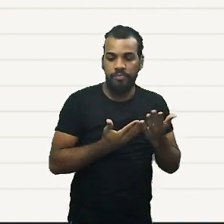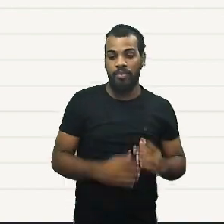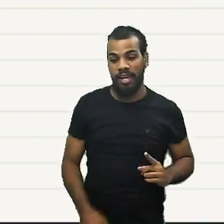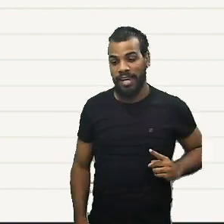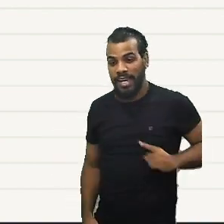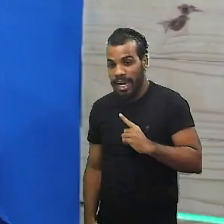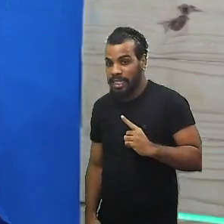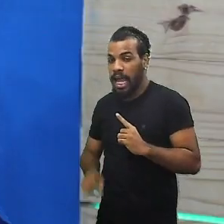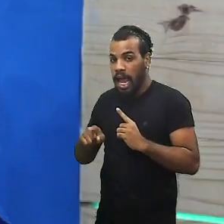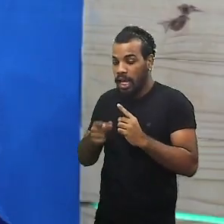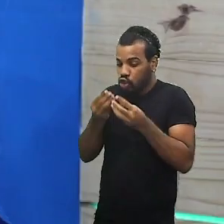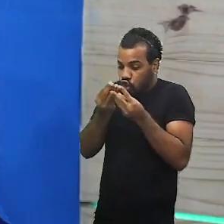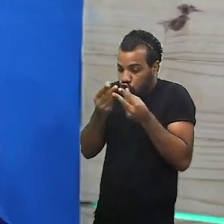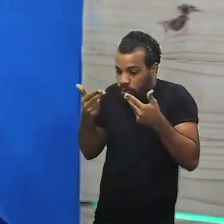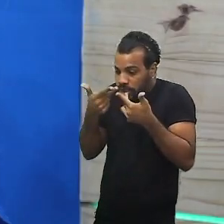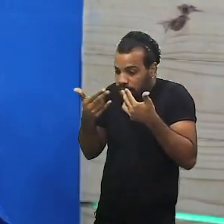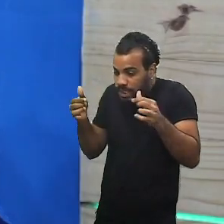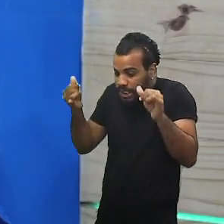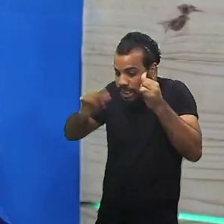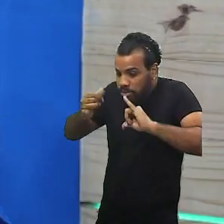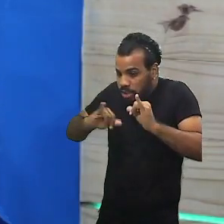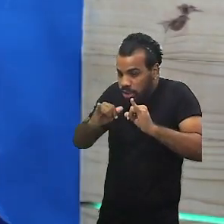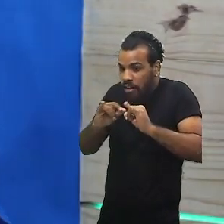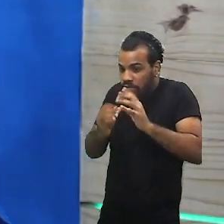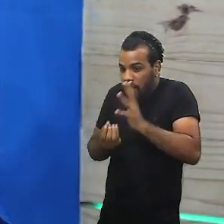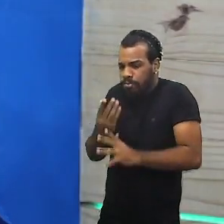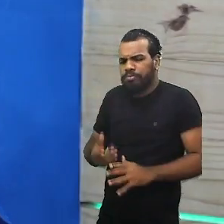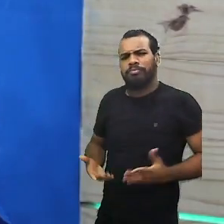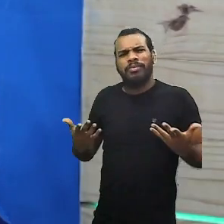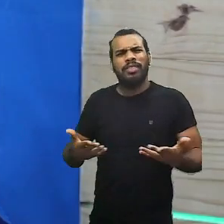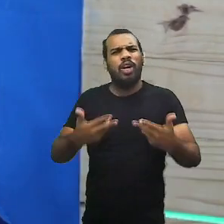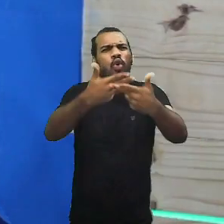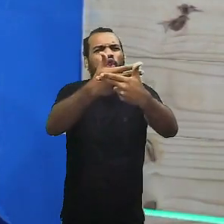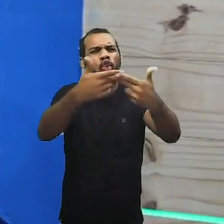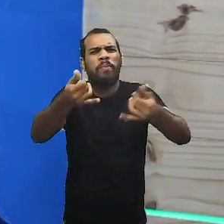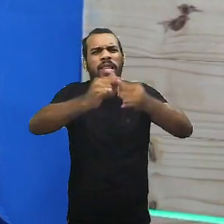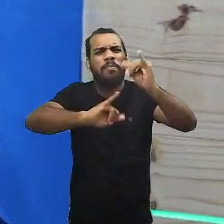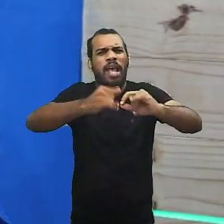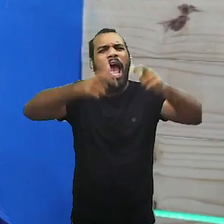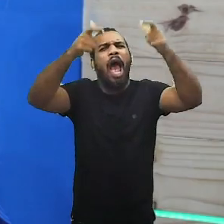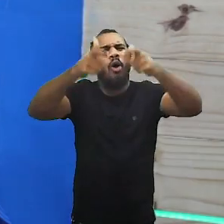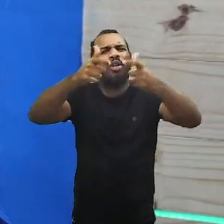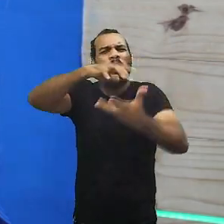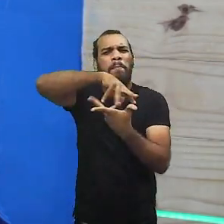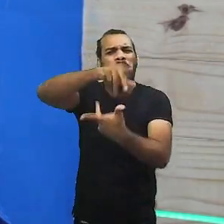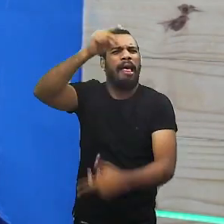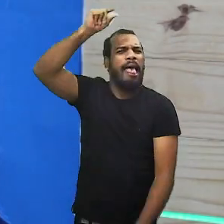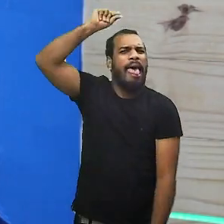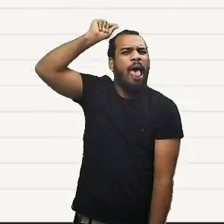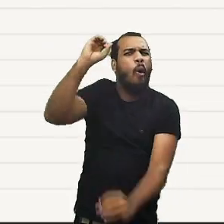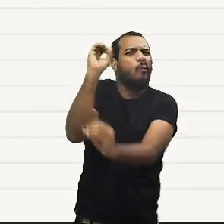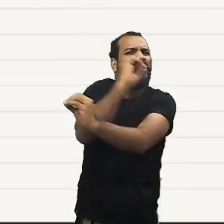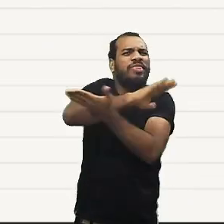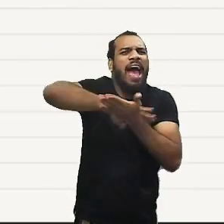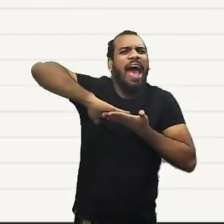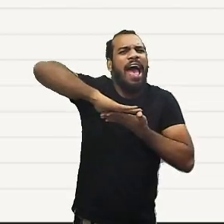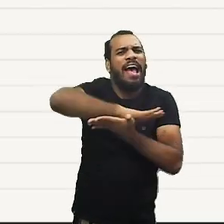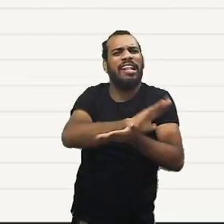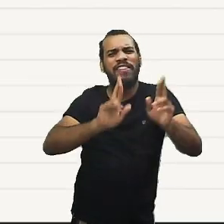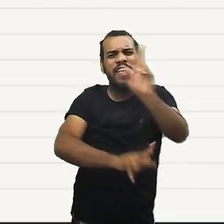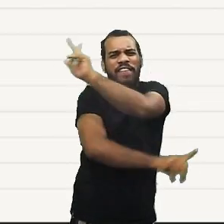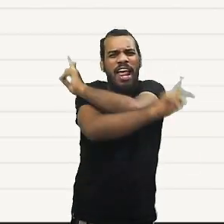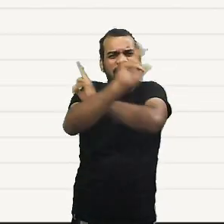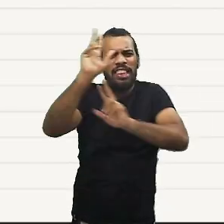dizer assim, Andrei, e essas substâncias químicas, elas estavam aonde na Terra primitiva? Olha, na Terra primitiva,